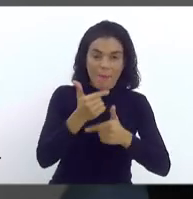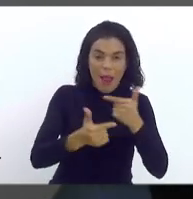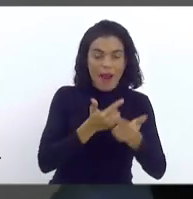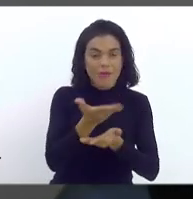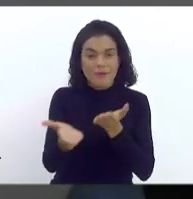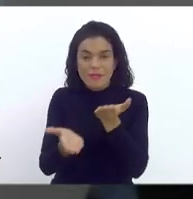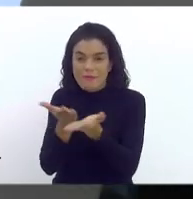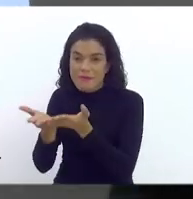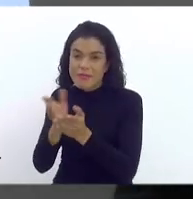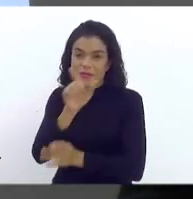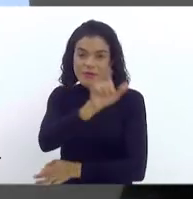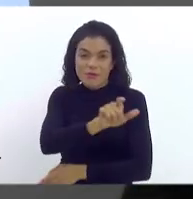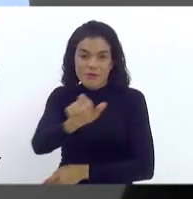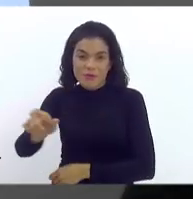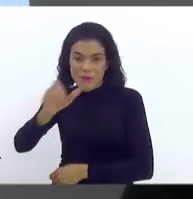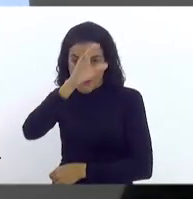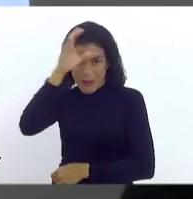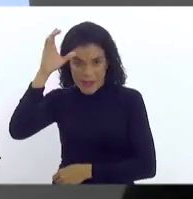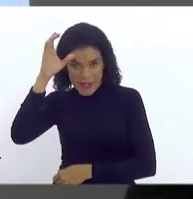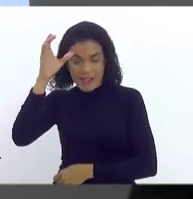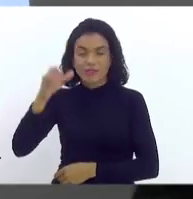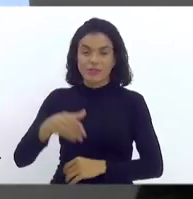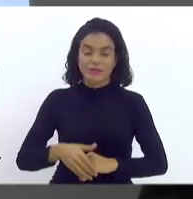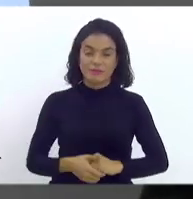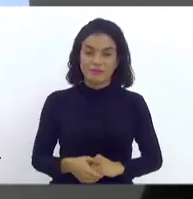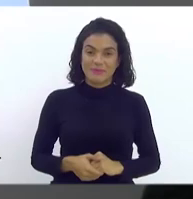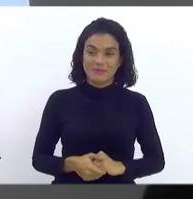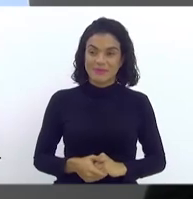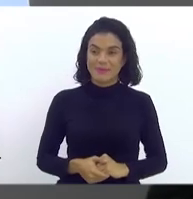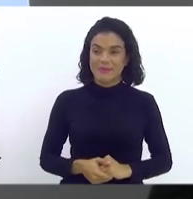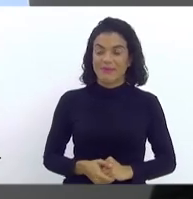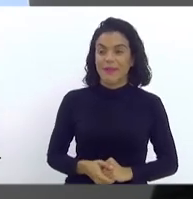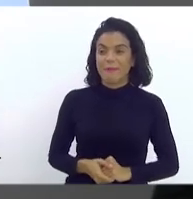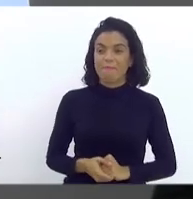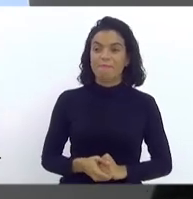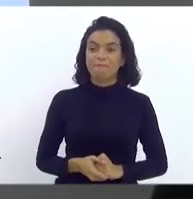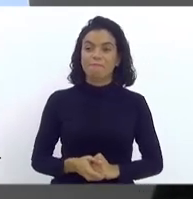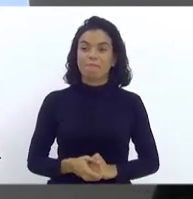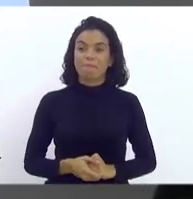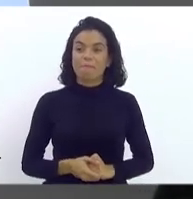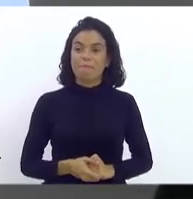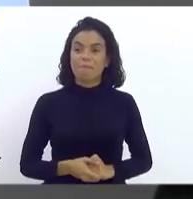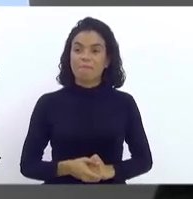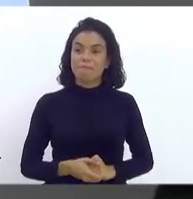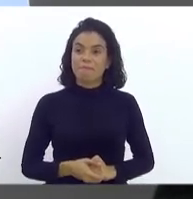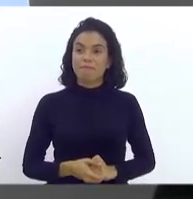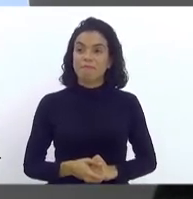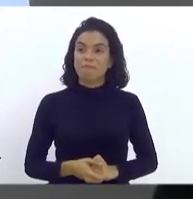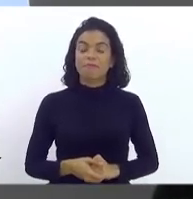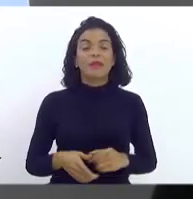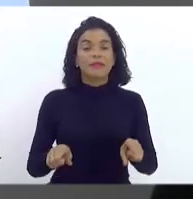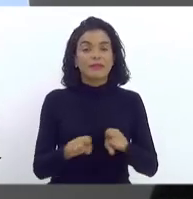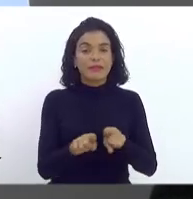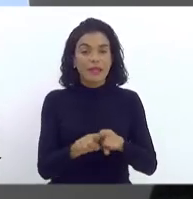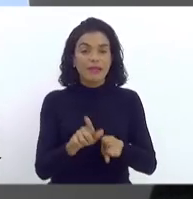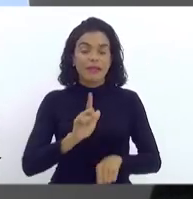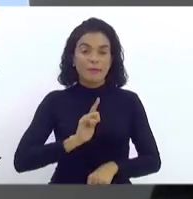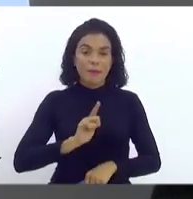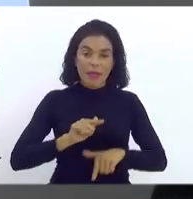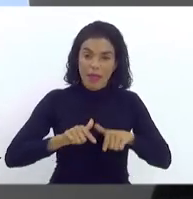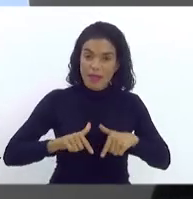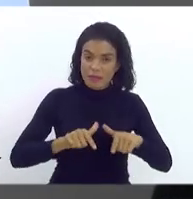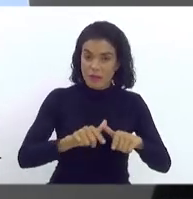atendimento ao cliente na ponta desse atendimento, no centro das nossas operações. Também temos ações aí